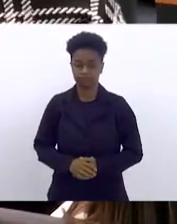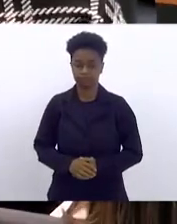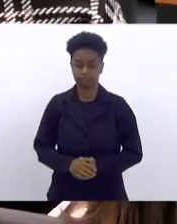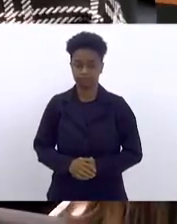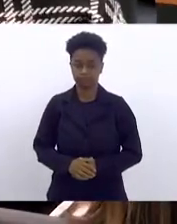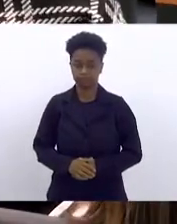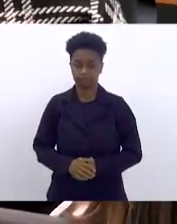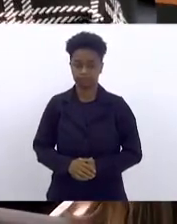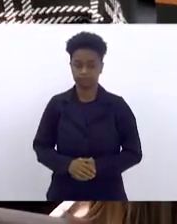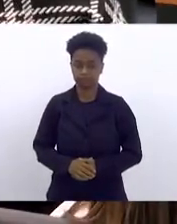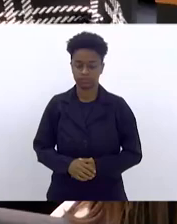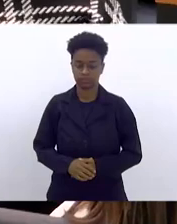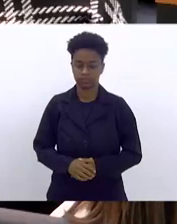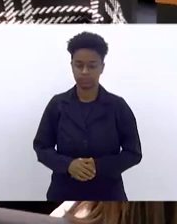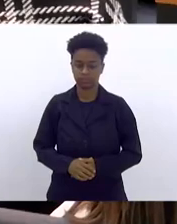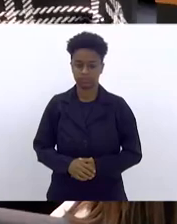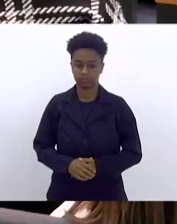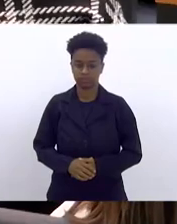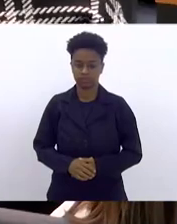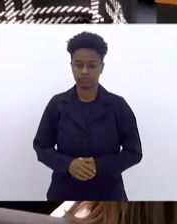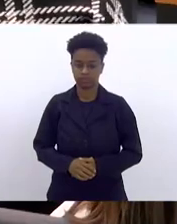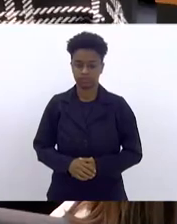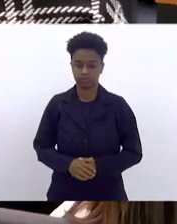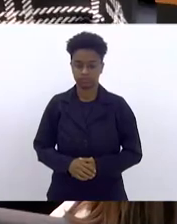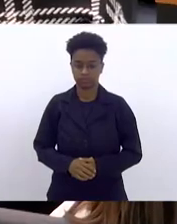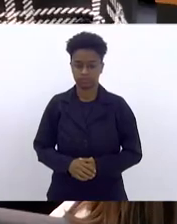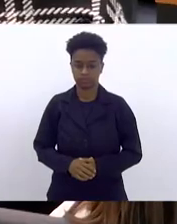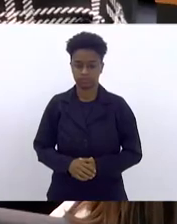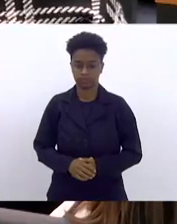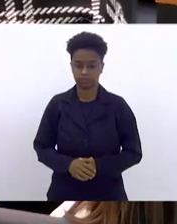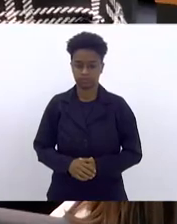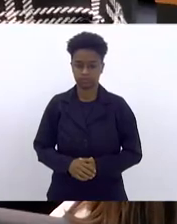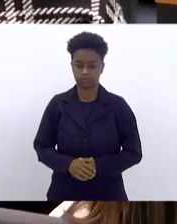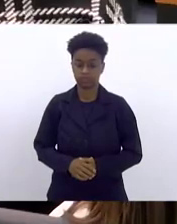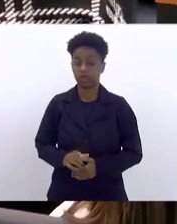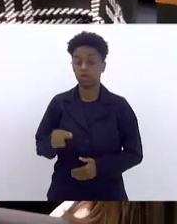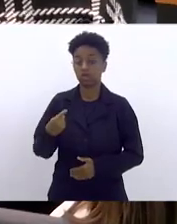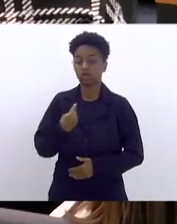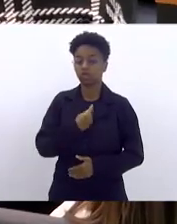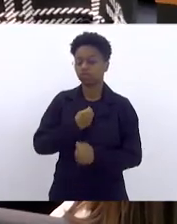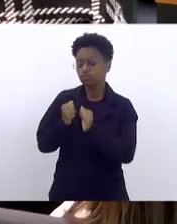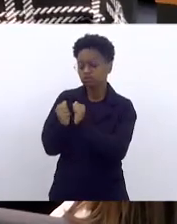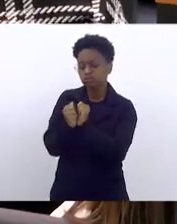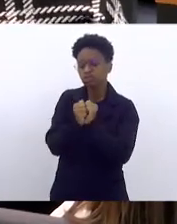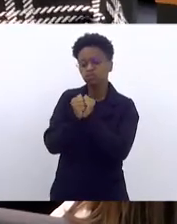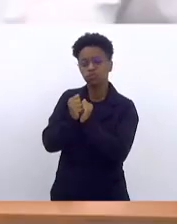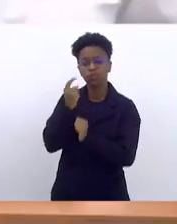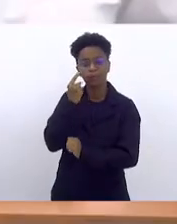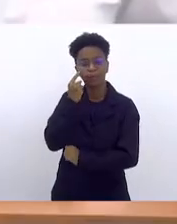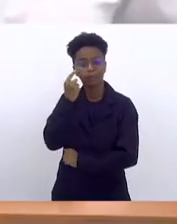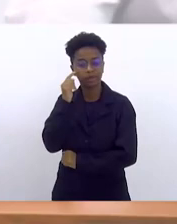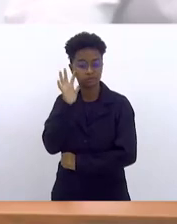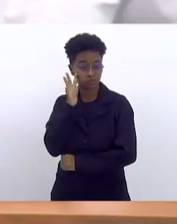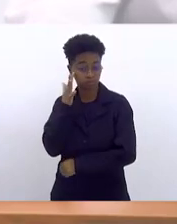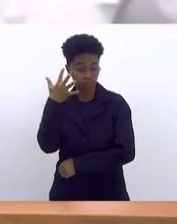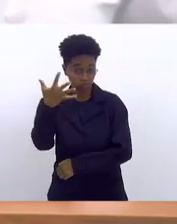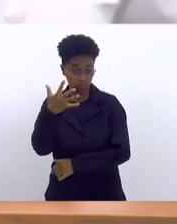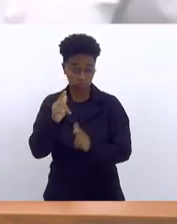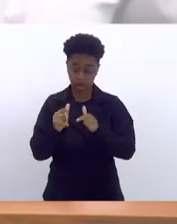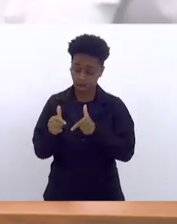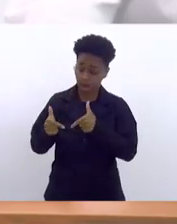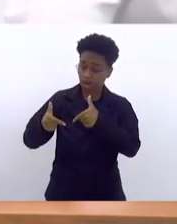vamos passar junto vamos pensar junto em soluções em soluções atuando